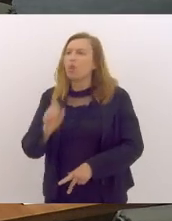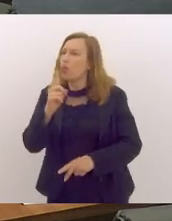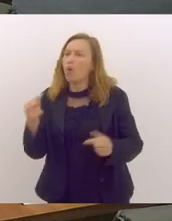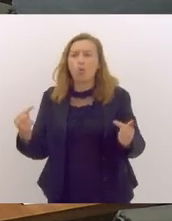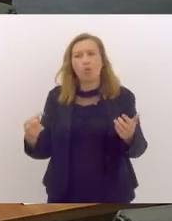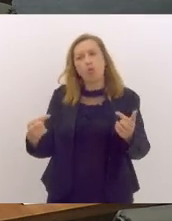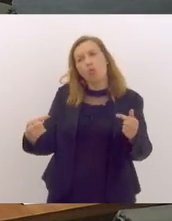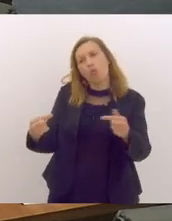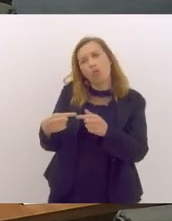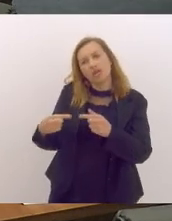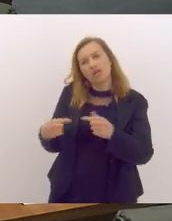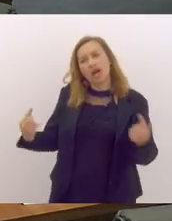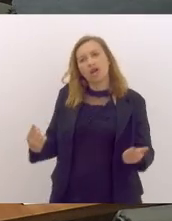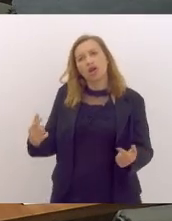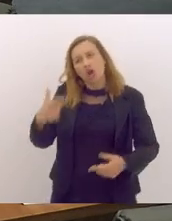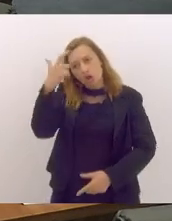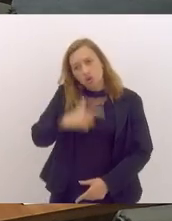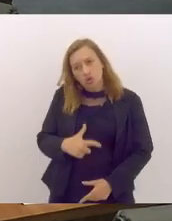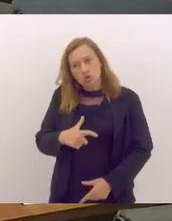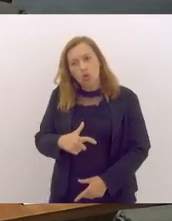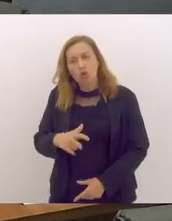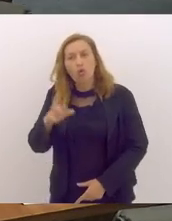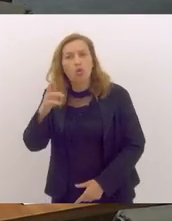com okay, os russos, tá, eu sou russo. Trabalho.